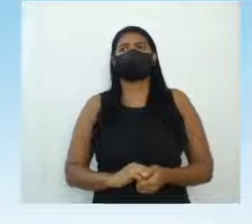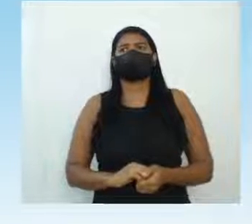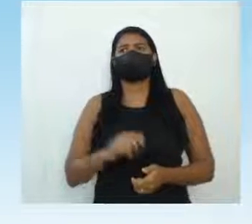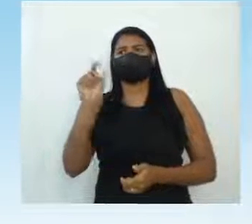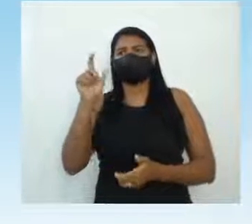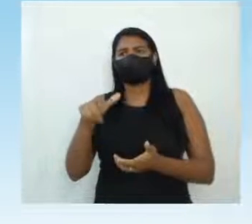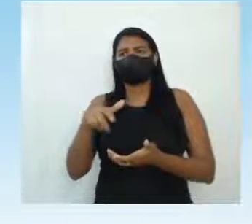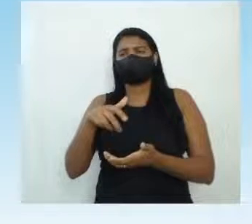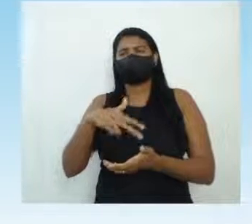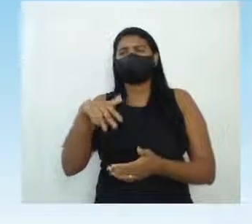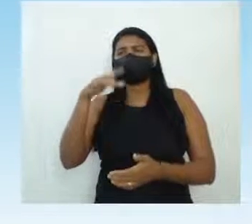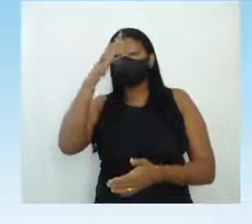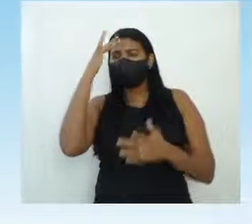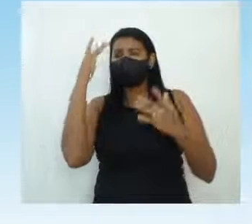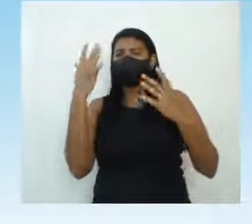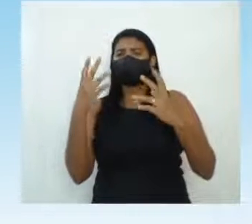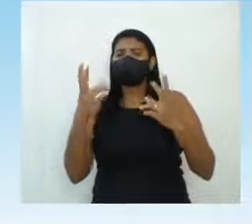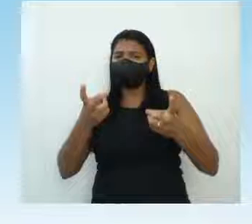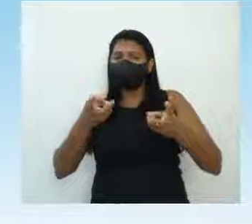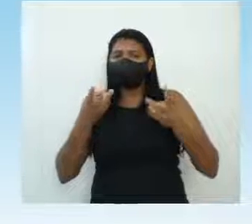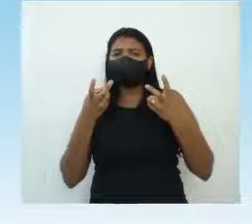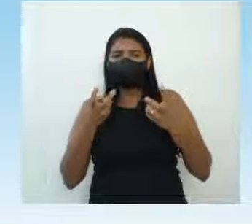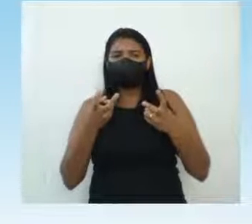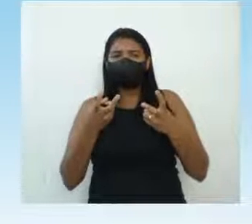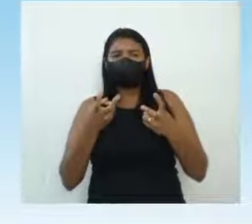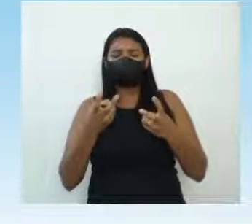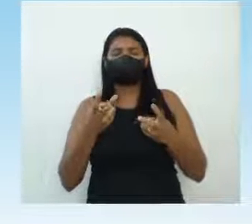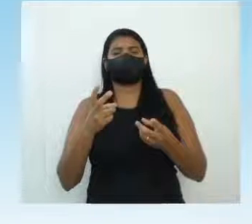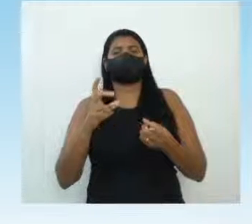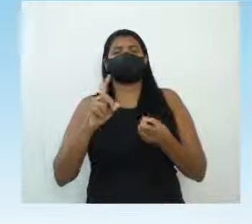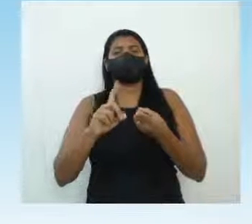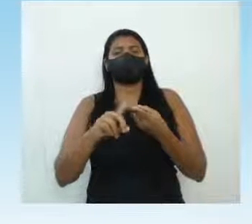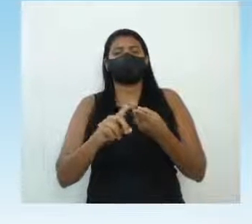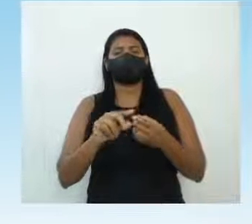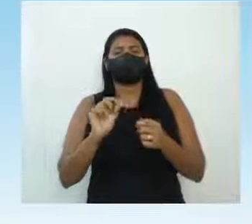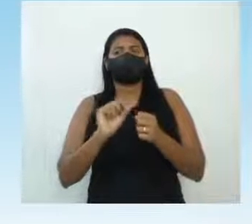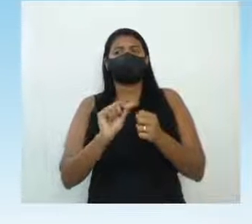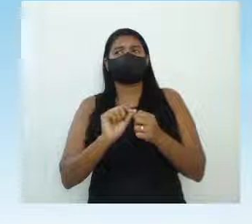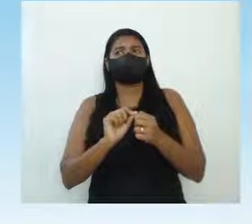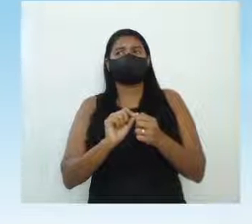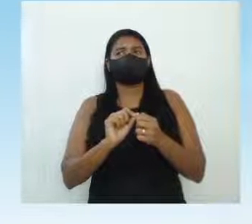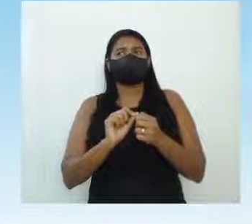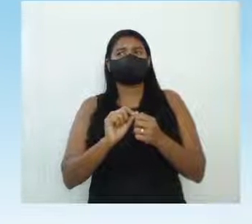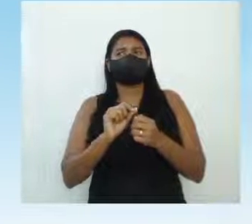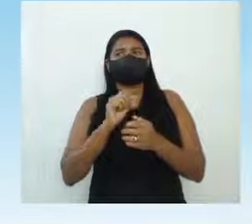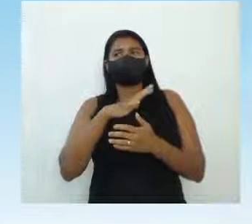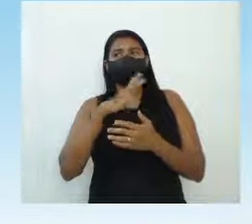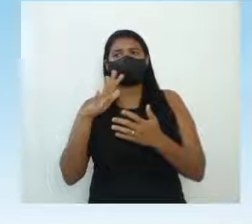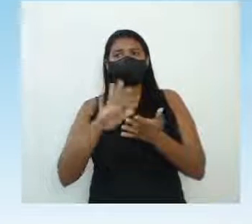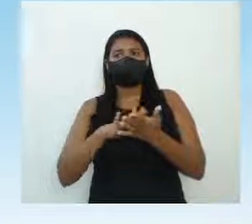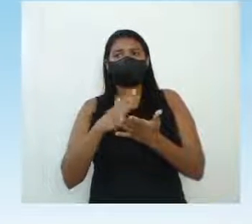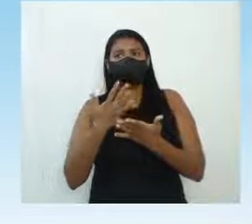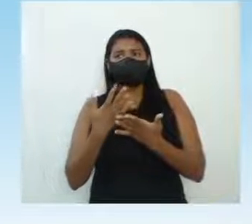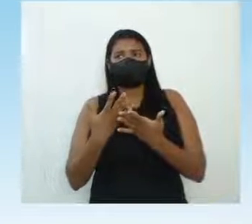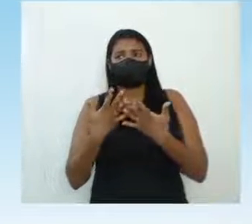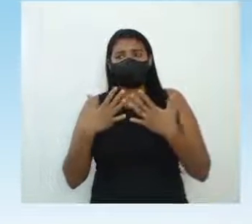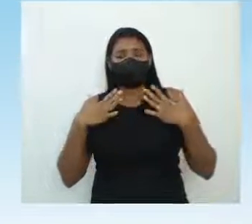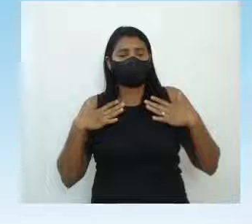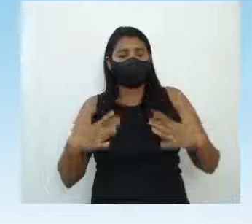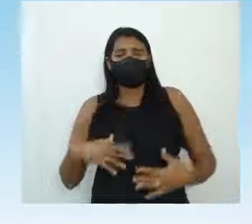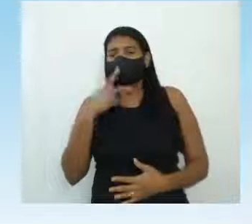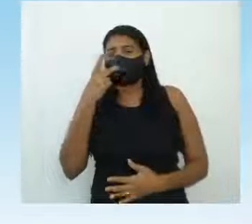estão observando isso também estão fazendo a sua interpretação, porque o corpo vai falar sem dar uma